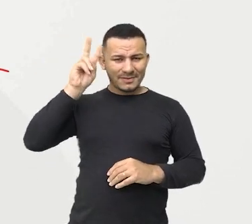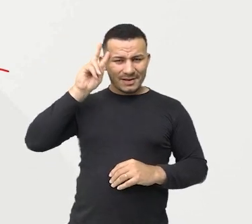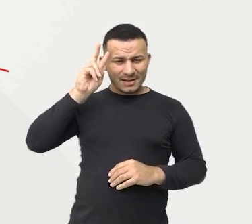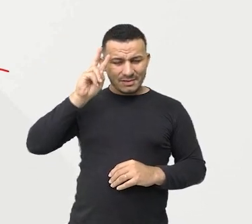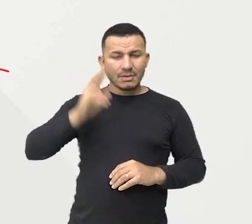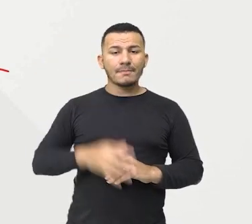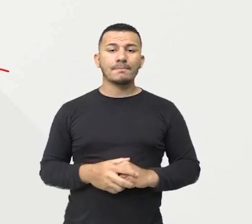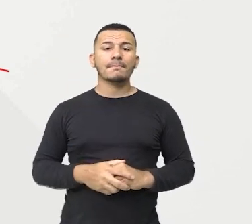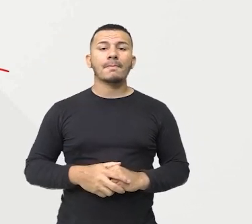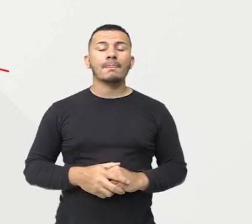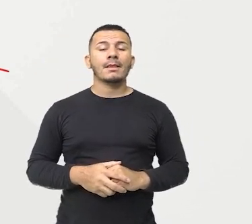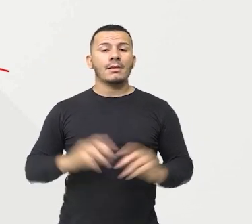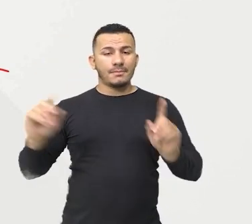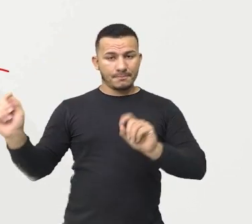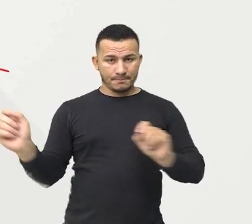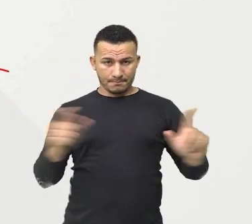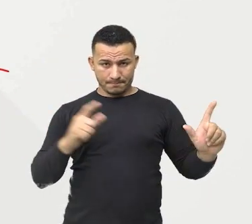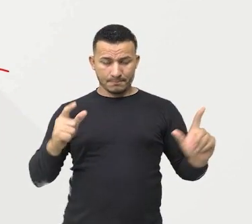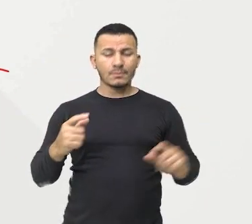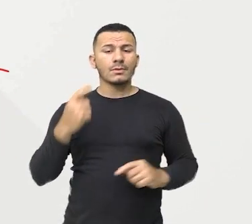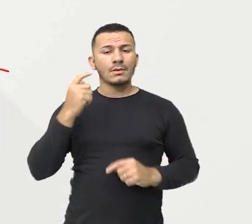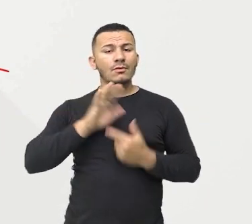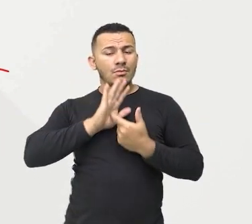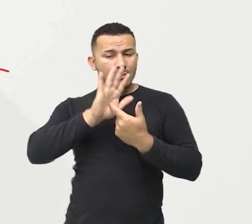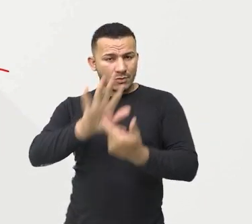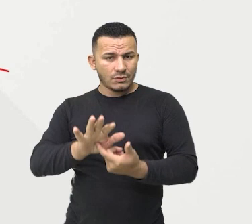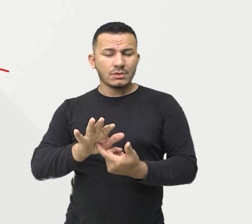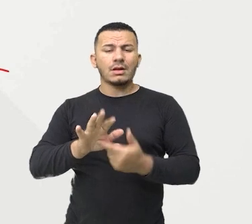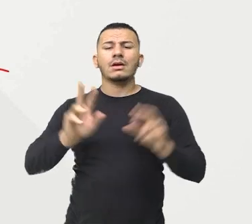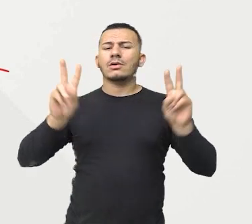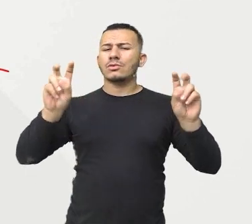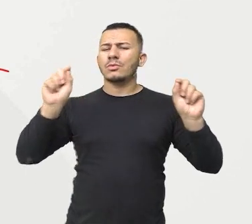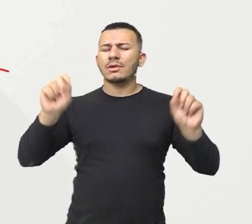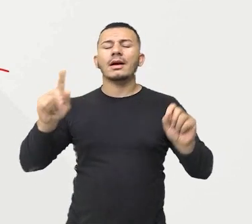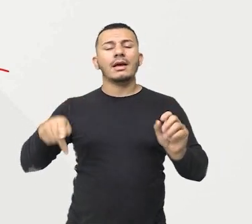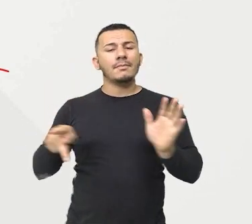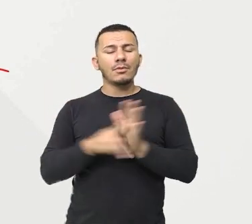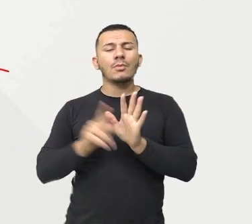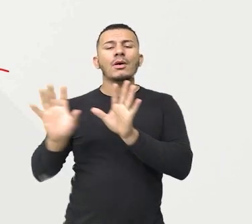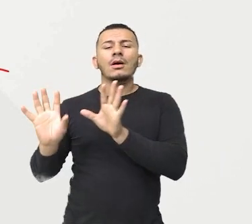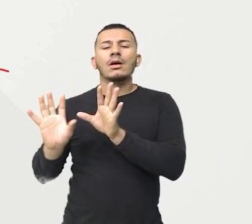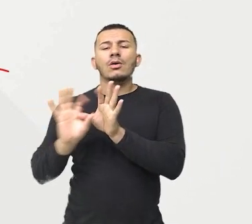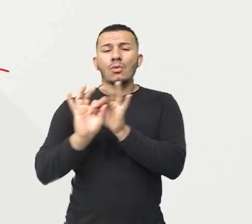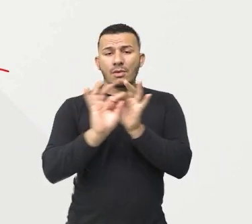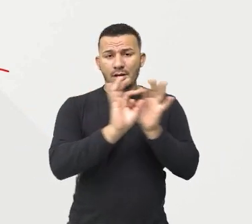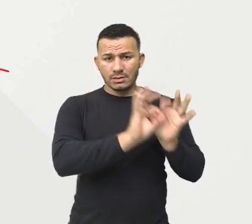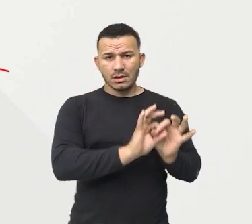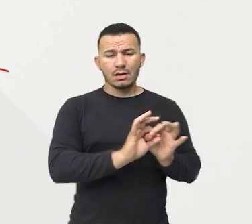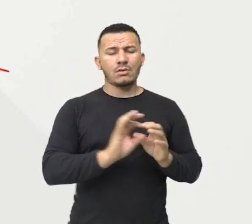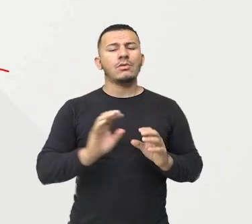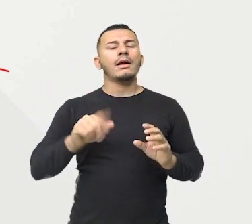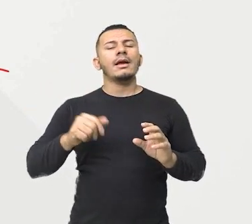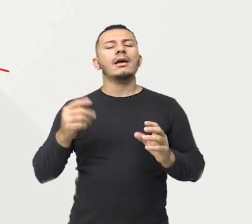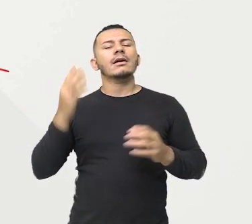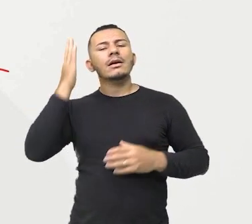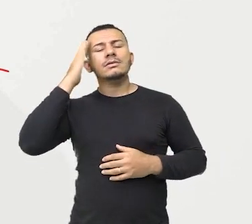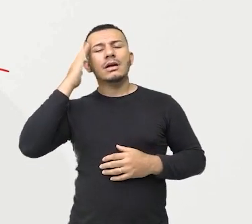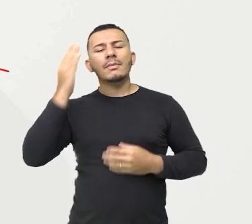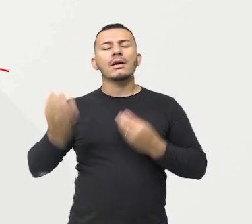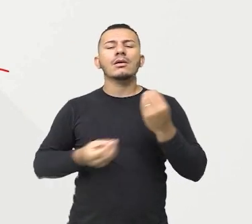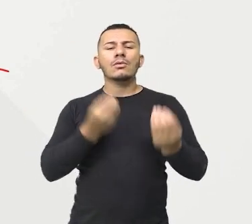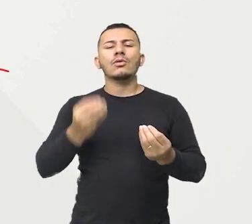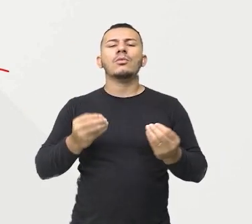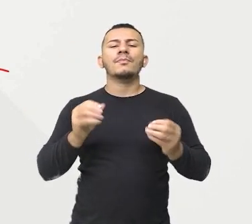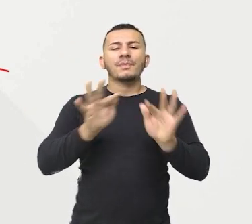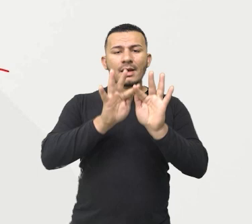próxima projeção a gente tem justamente a questão de conexão, de como construir essa conexão entre a ideia principal